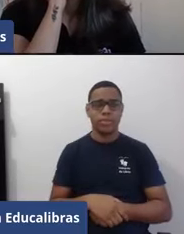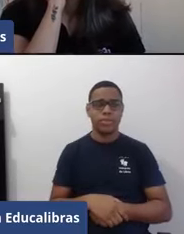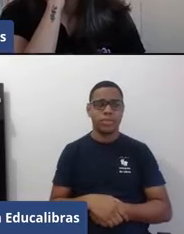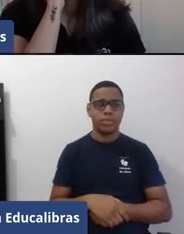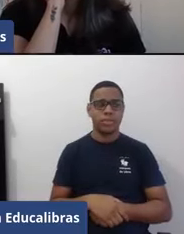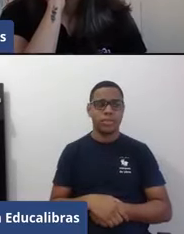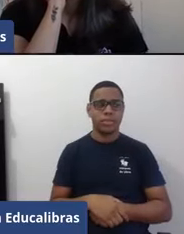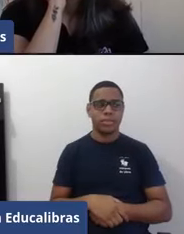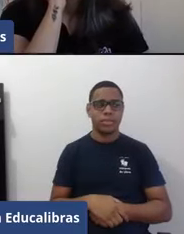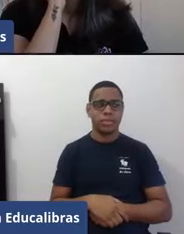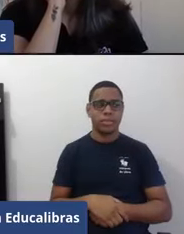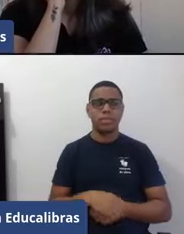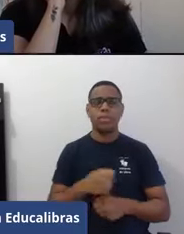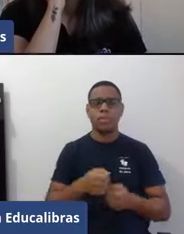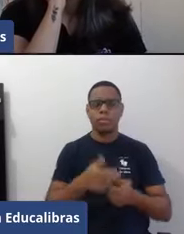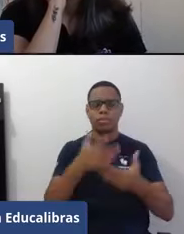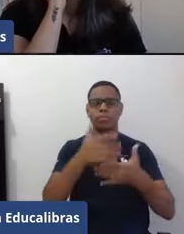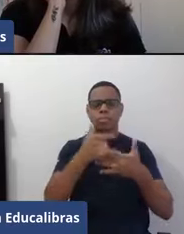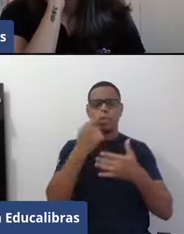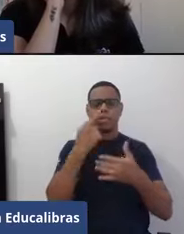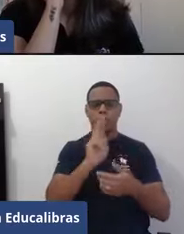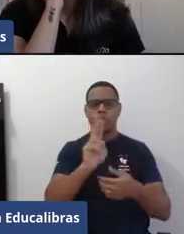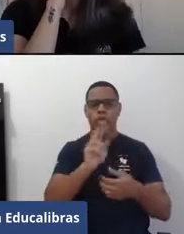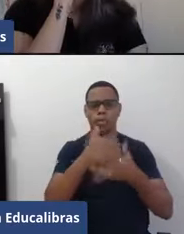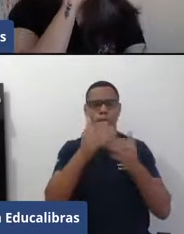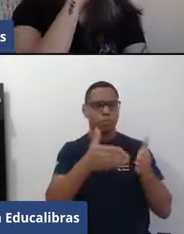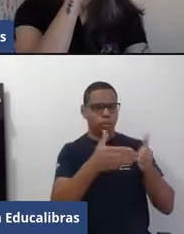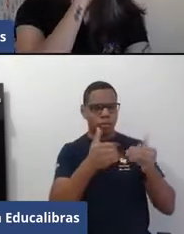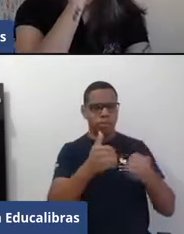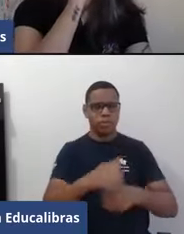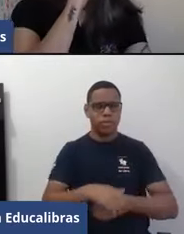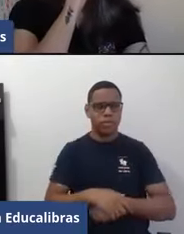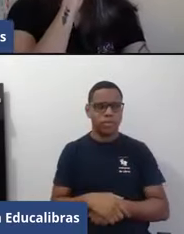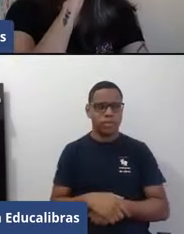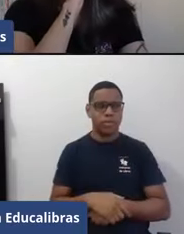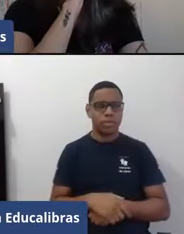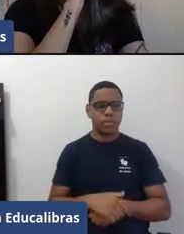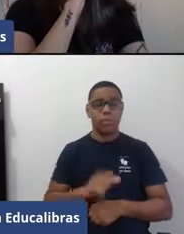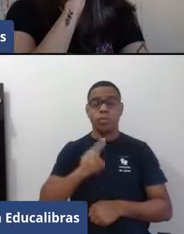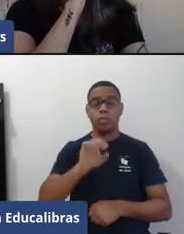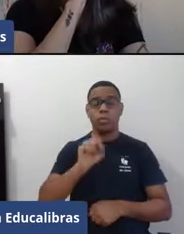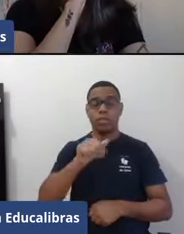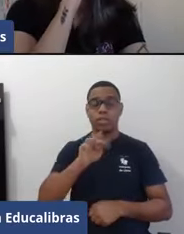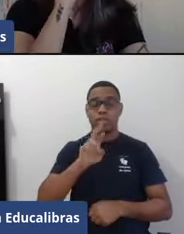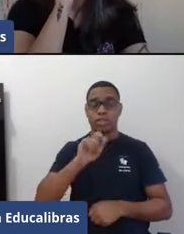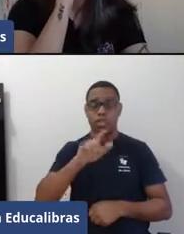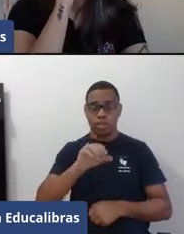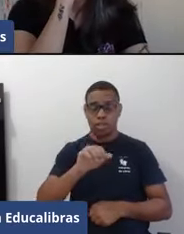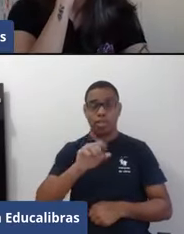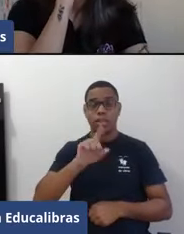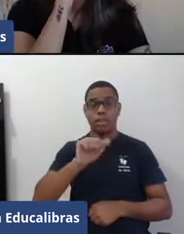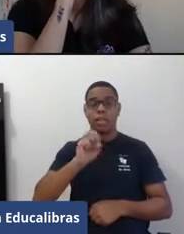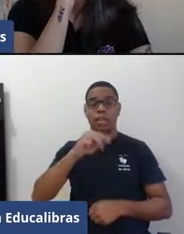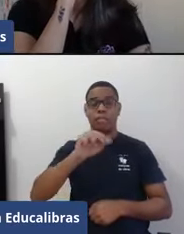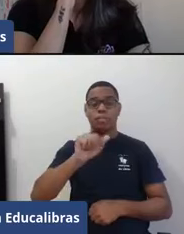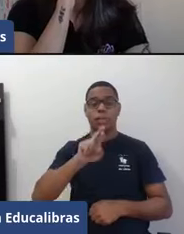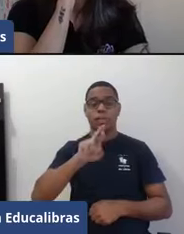Sobe, por favor. Tira o negócio do meio do negócio que eu não consigo ler. Do Luiz Santiago, da Mari Santos, sobe